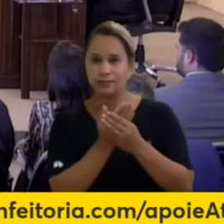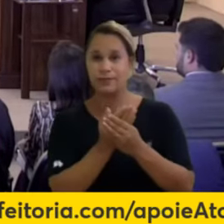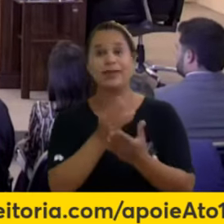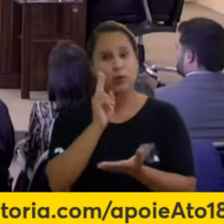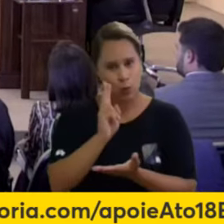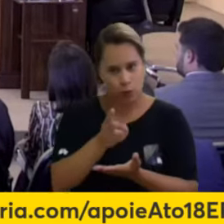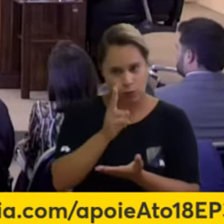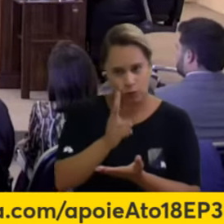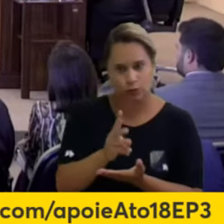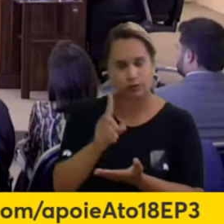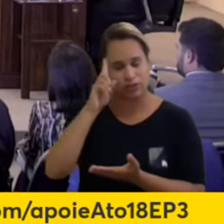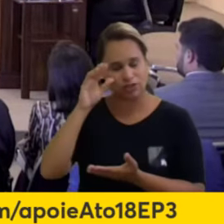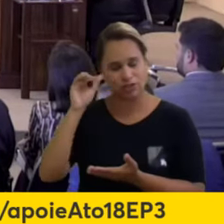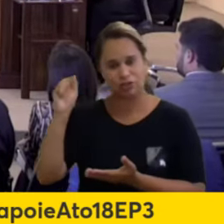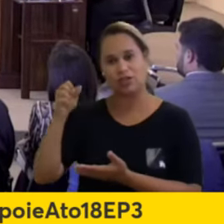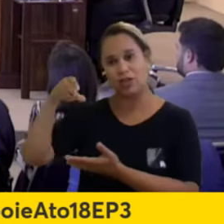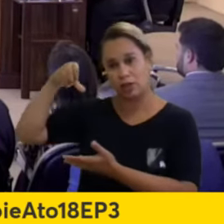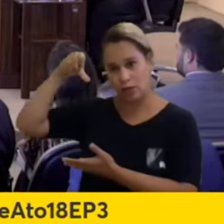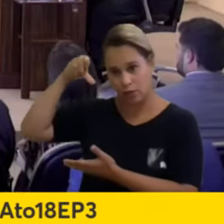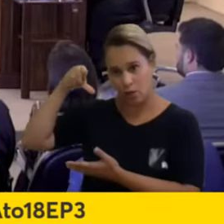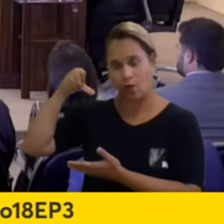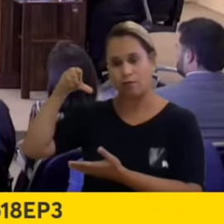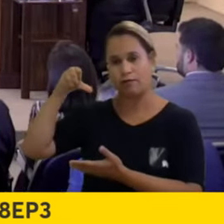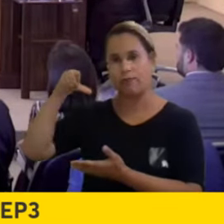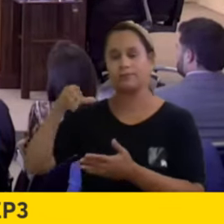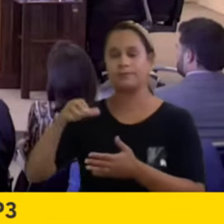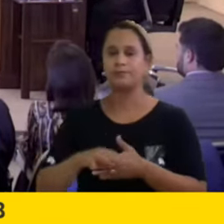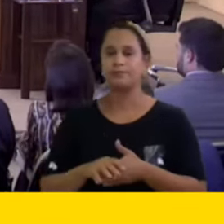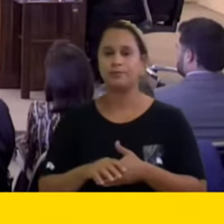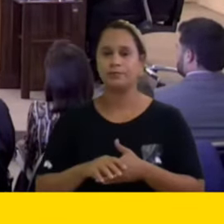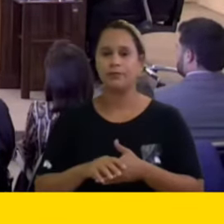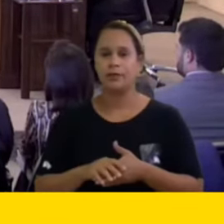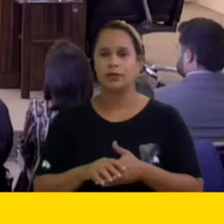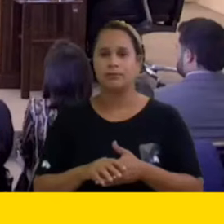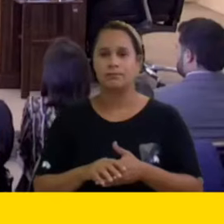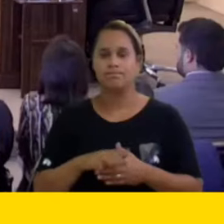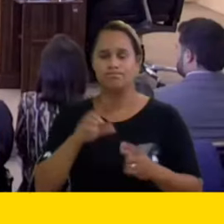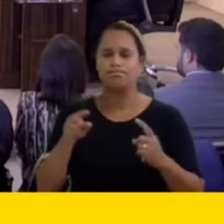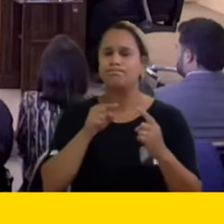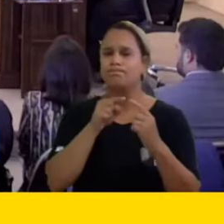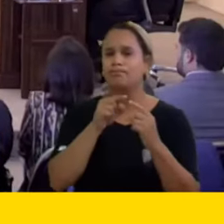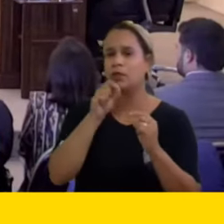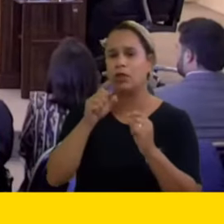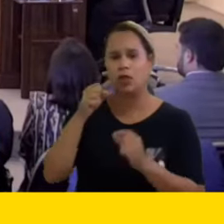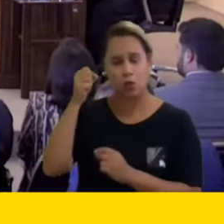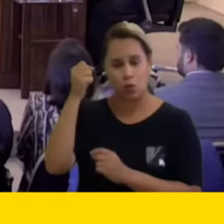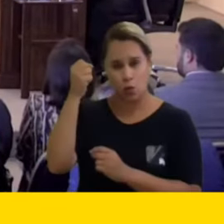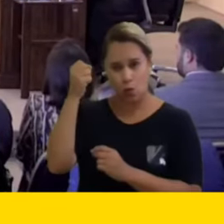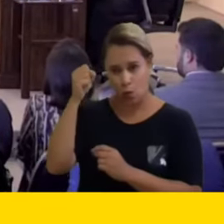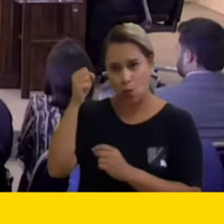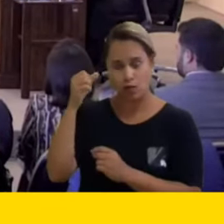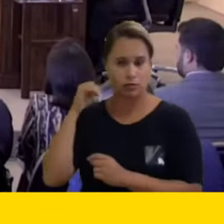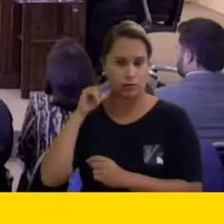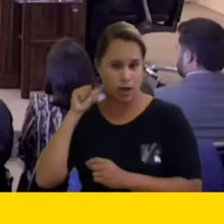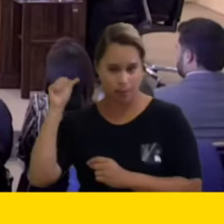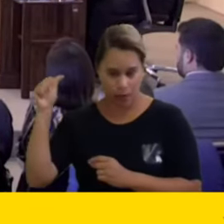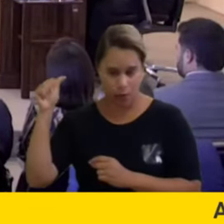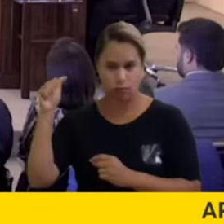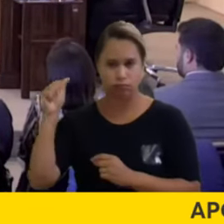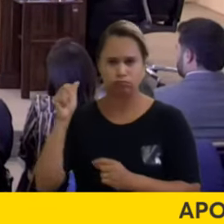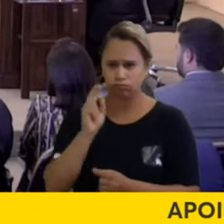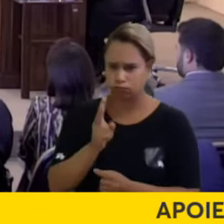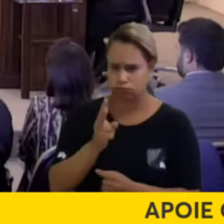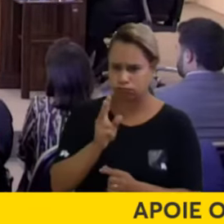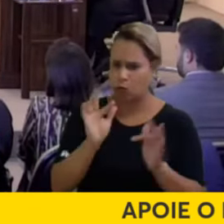dia 8 de Abril concluamos esse julgamento então pedido de vista continua o julgamento